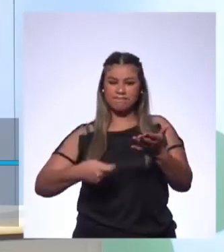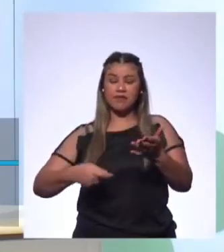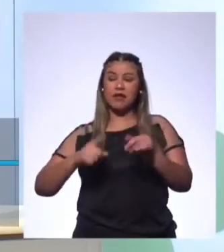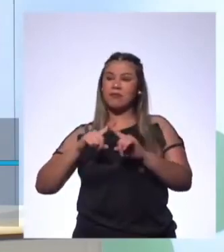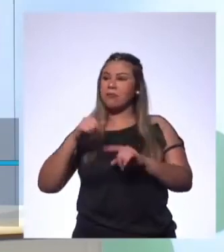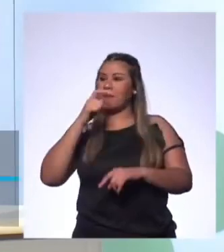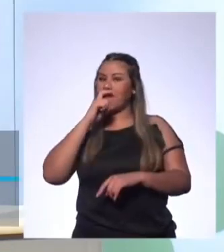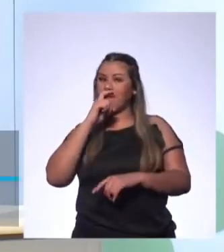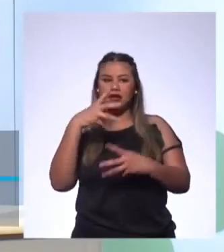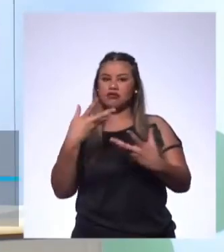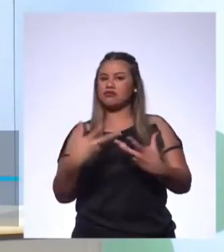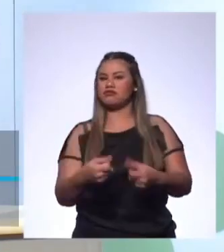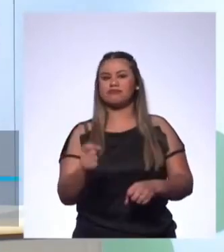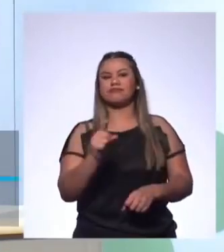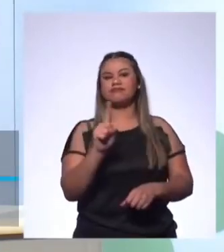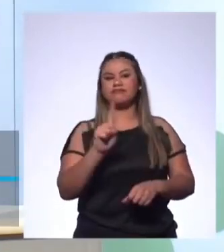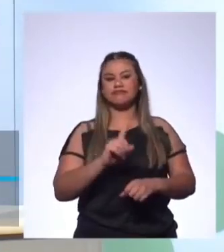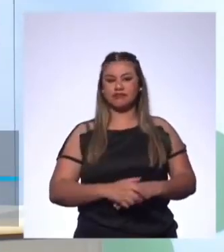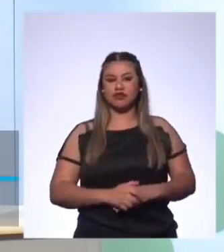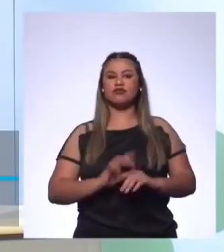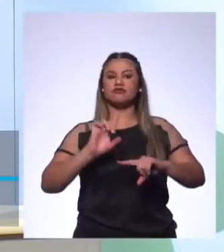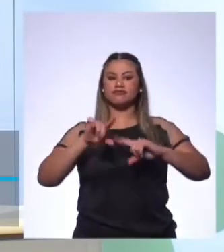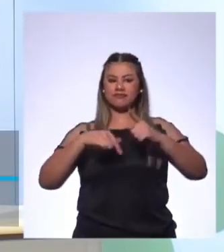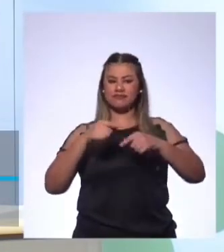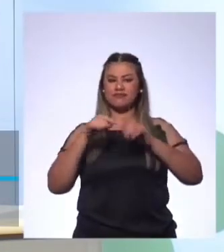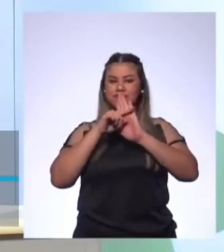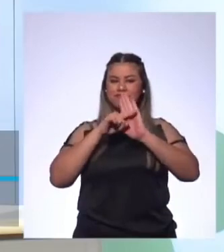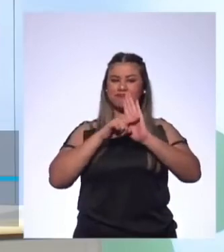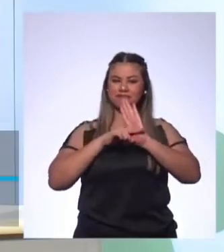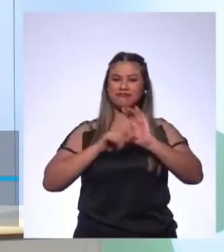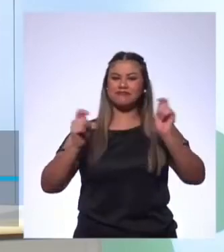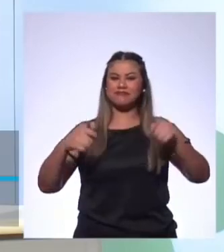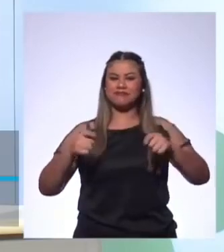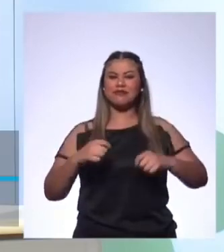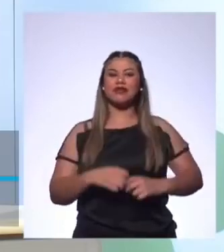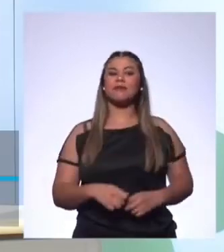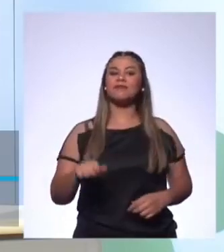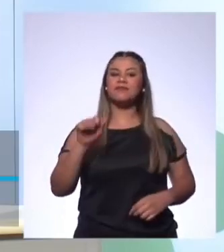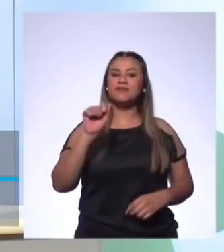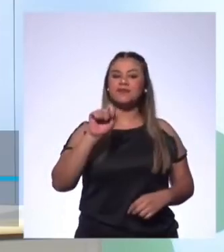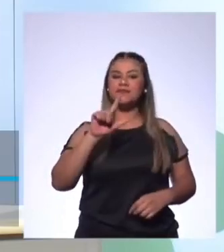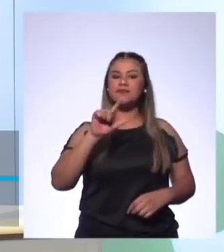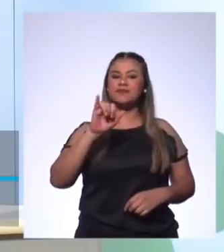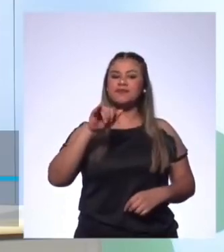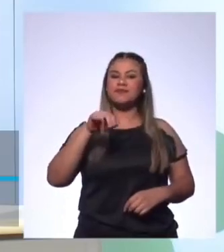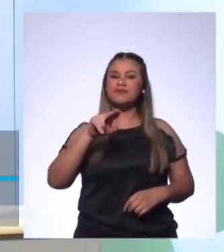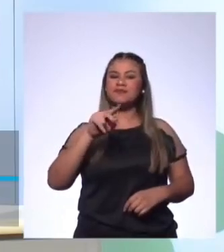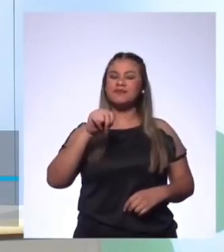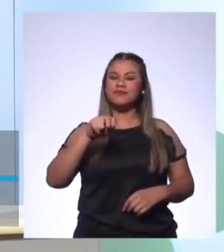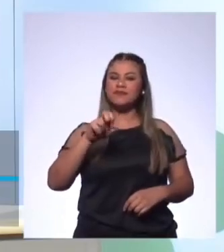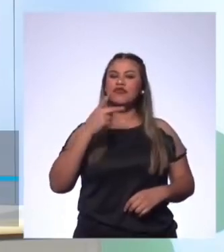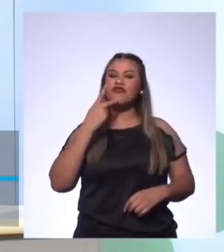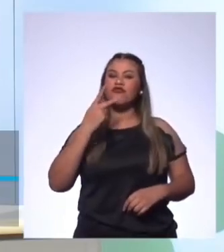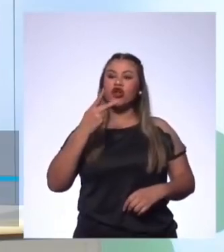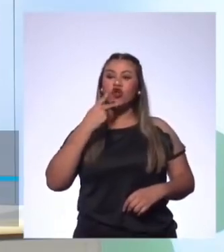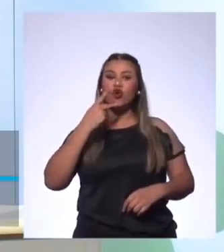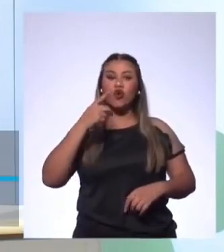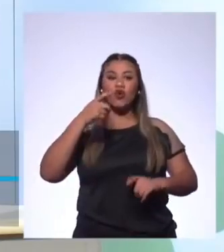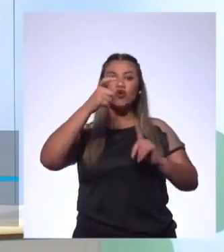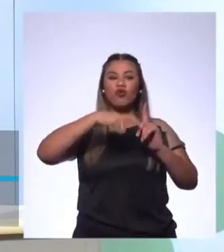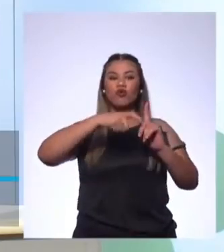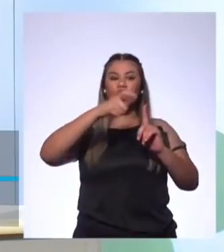sabia. A gente tem que verificar depois, né? A Aline falou uma coisa interessante, que na época os papéis femininos